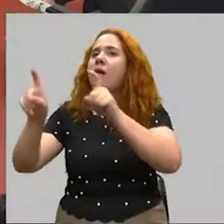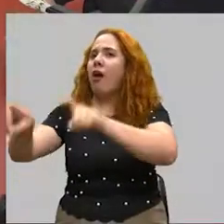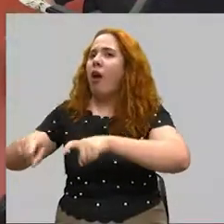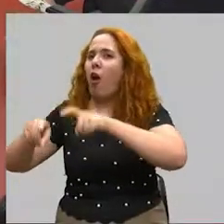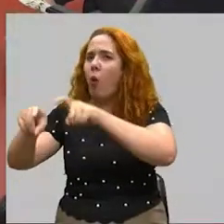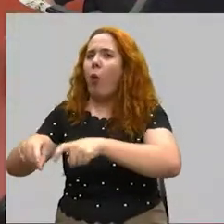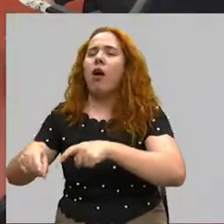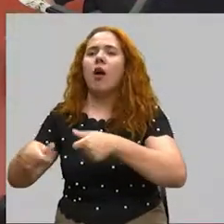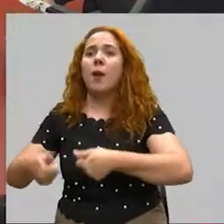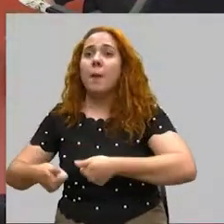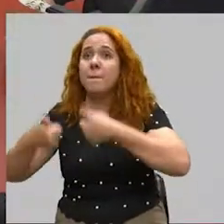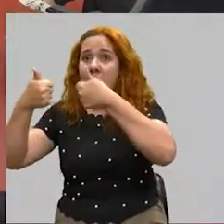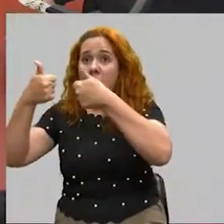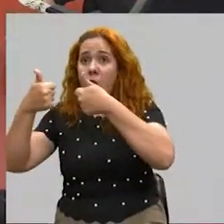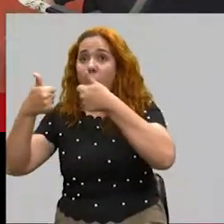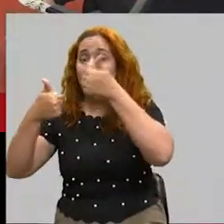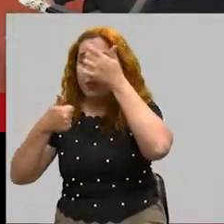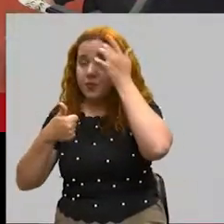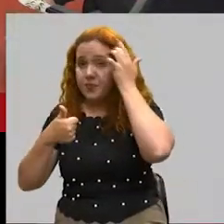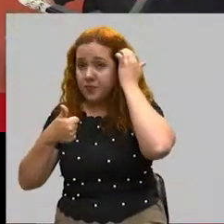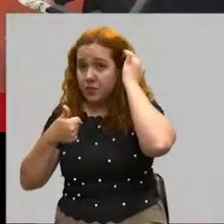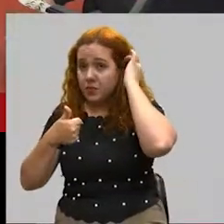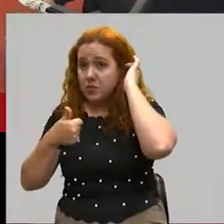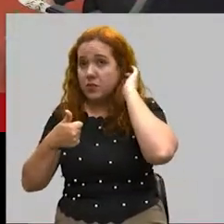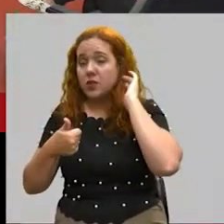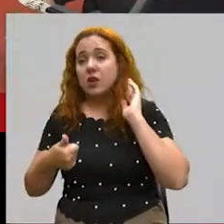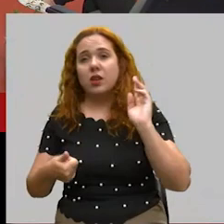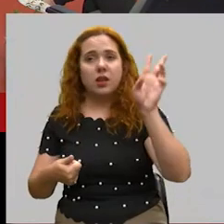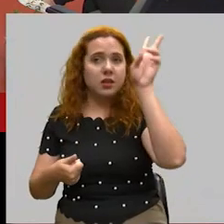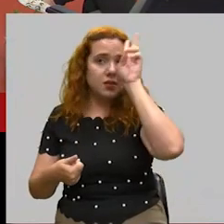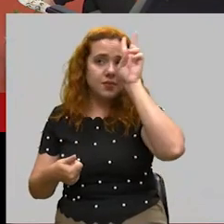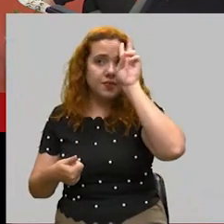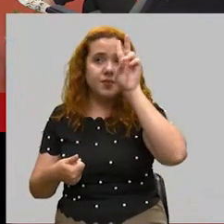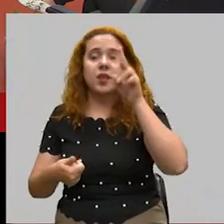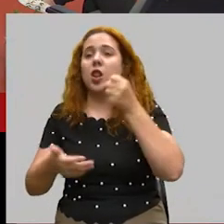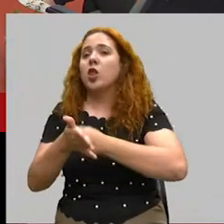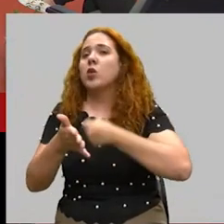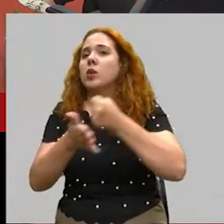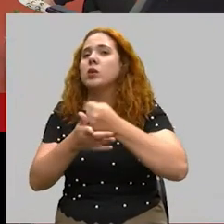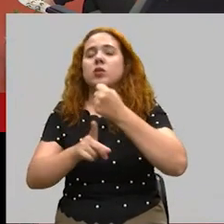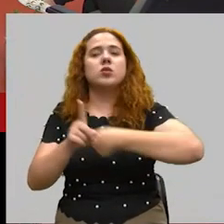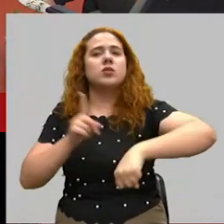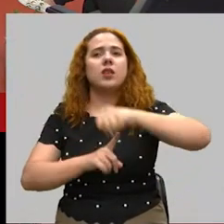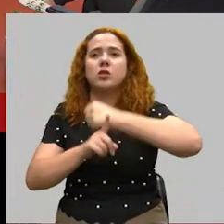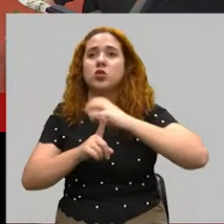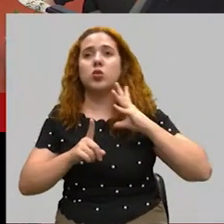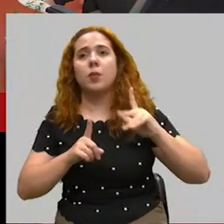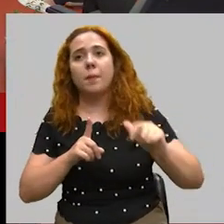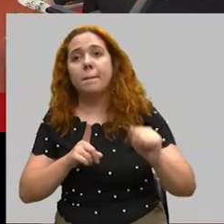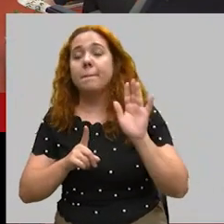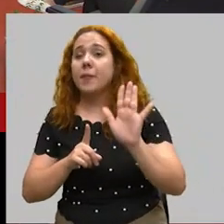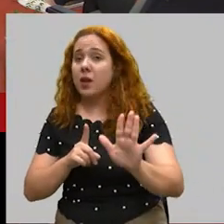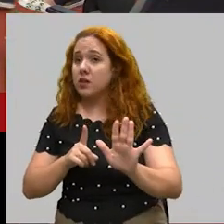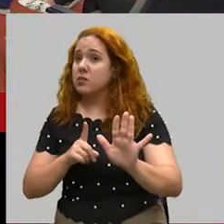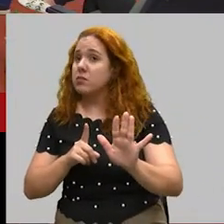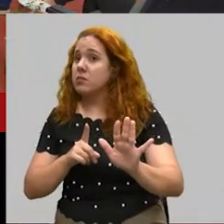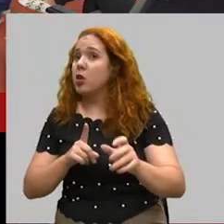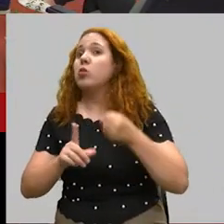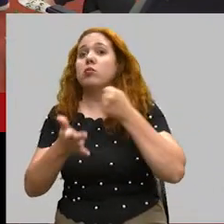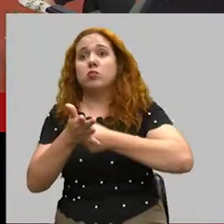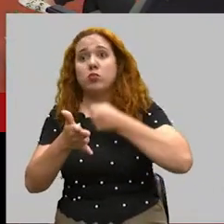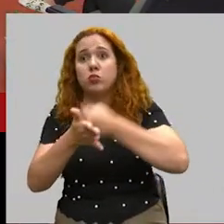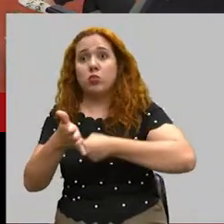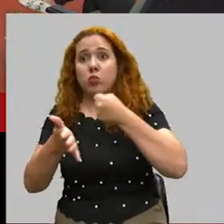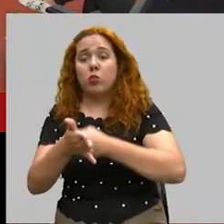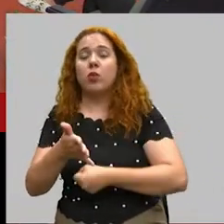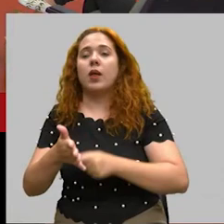pra gente lembrar que nós lutamos também não só pela sociedade do Bem Viver mas também lutamos